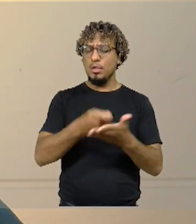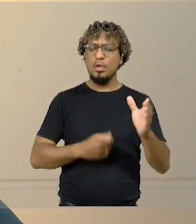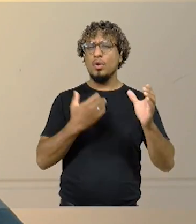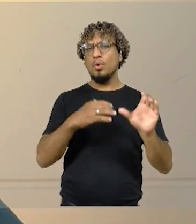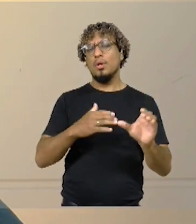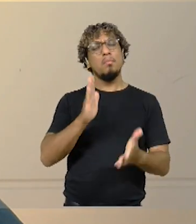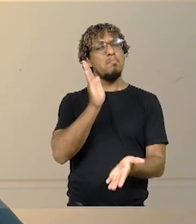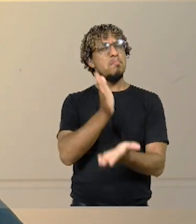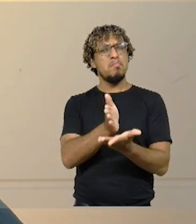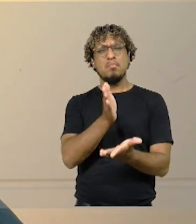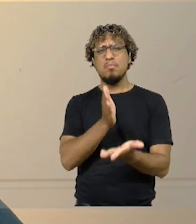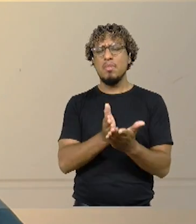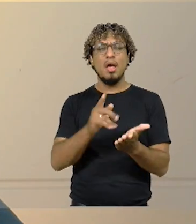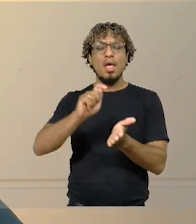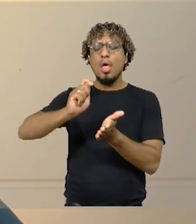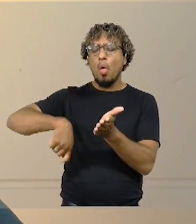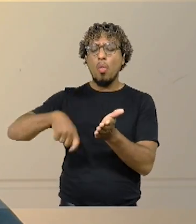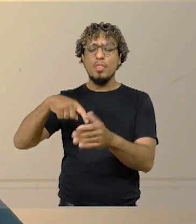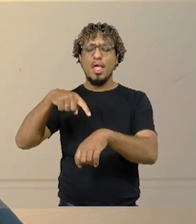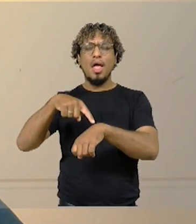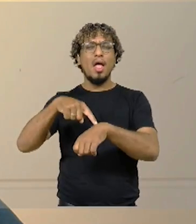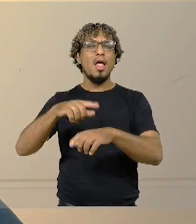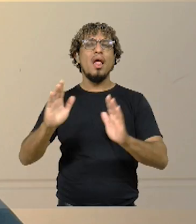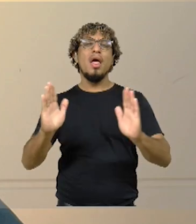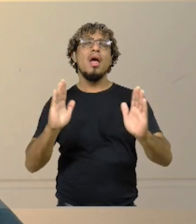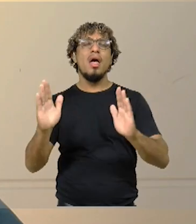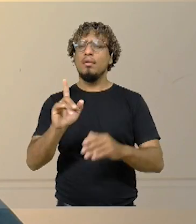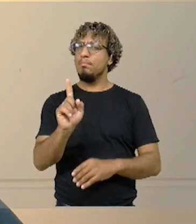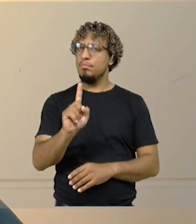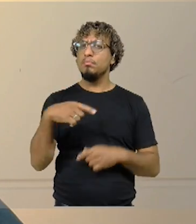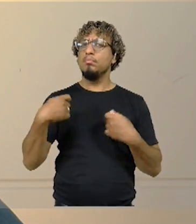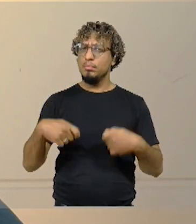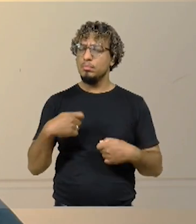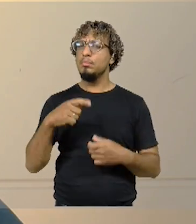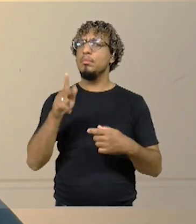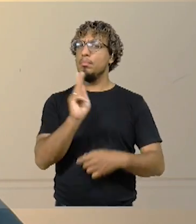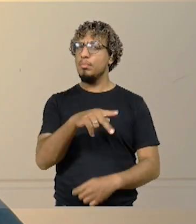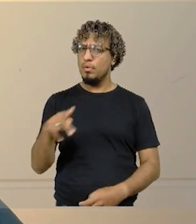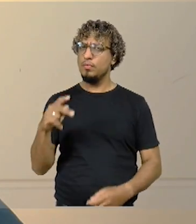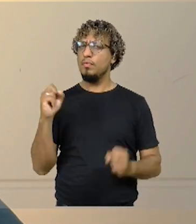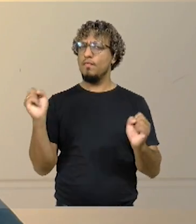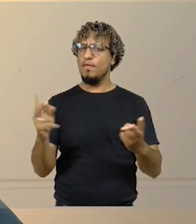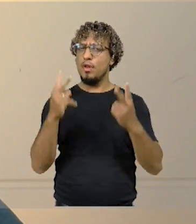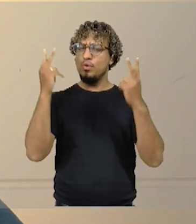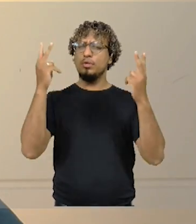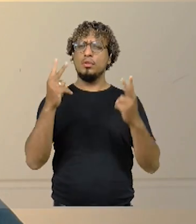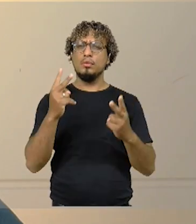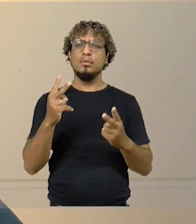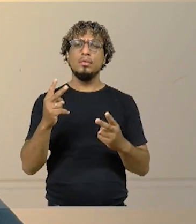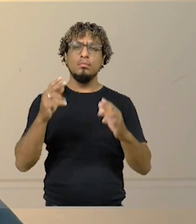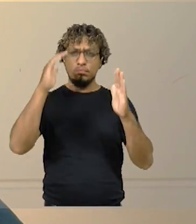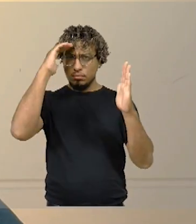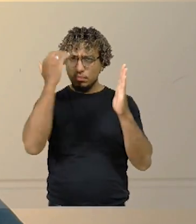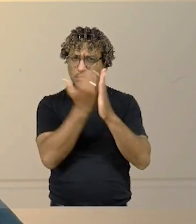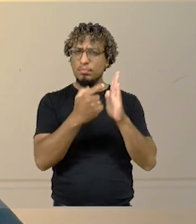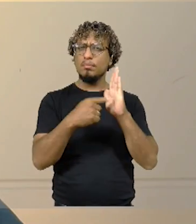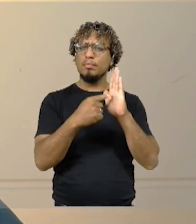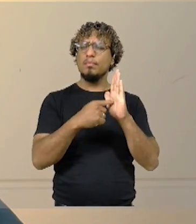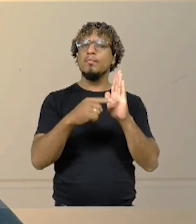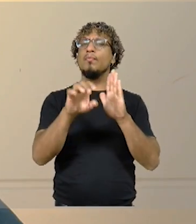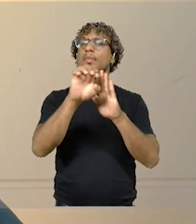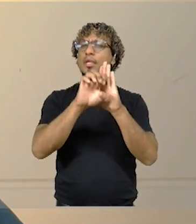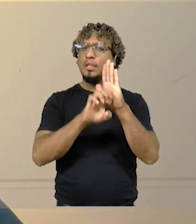abusos sexuais, né, estupro de vulneráveis acontece nessa idade da educação infantil, então as crianças precisam estar preparadas para